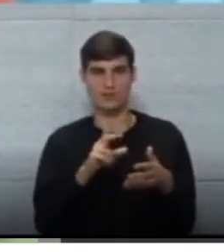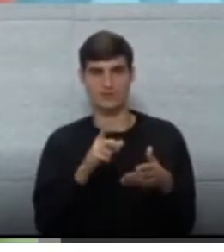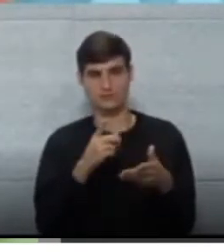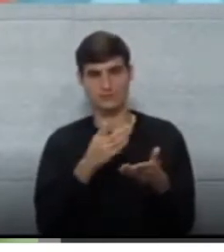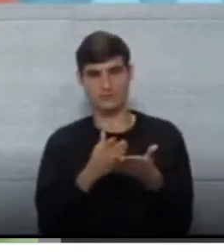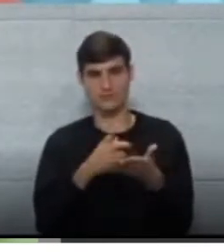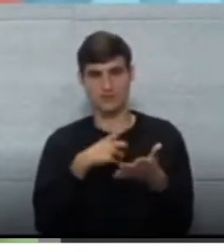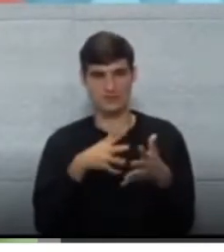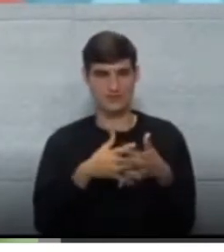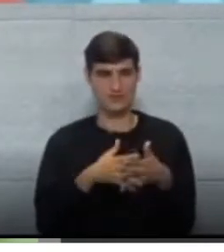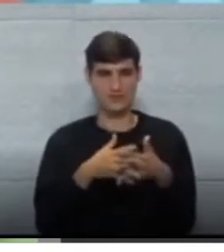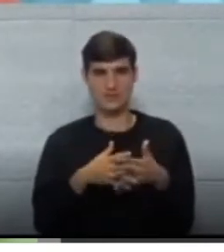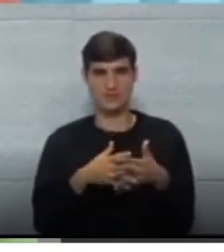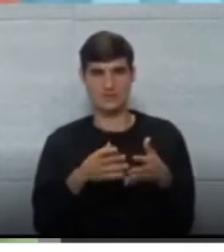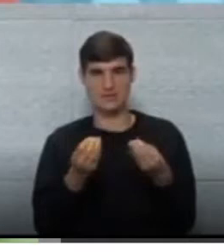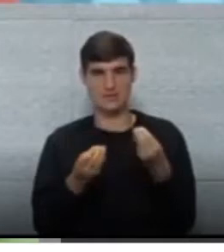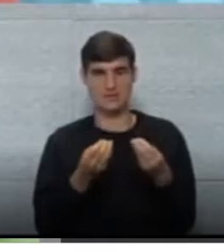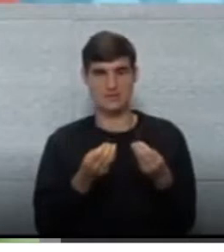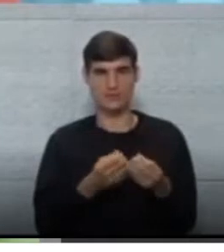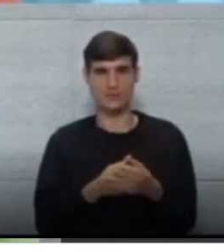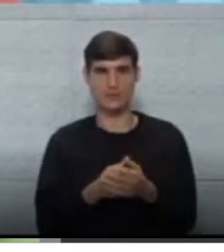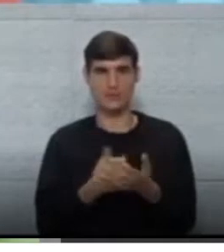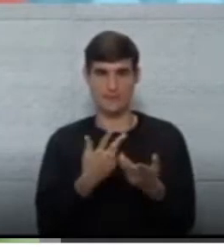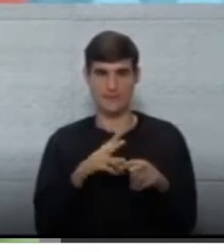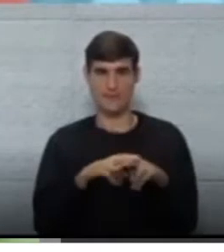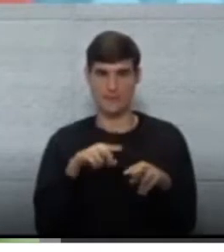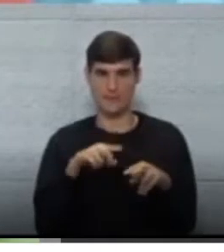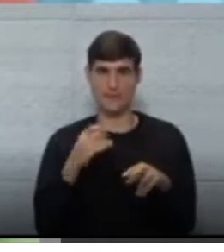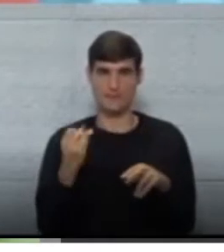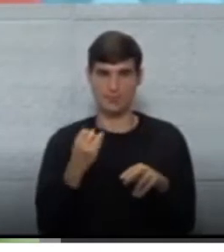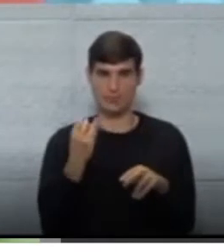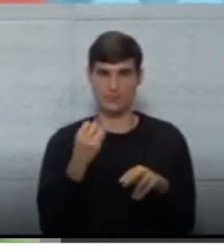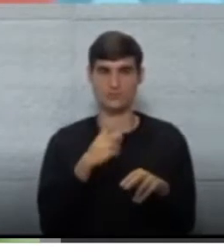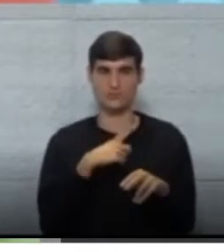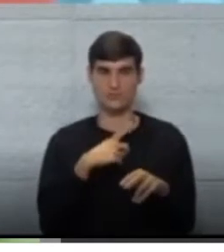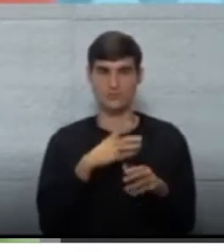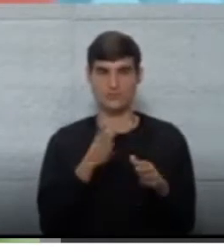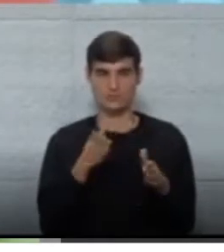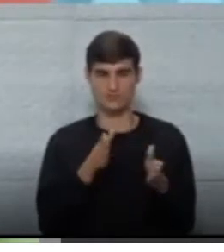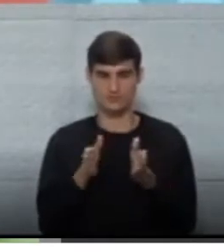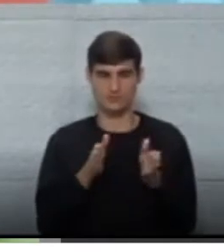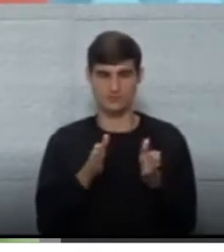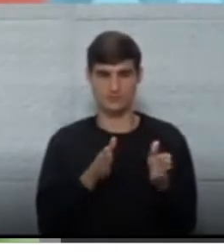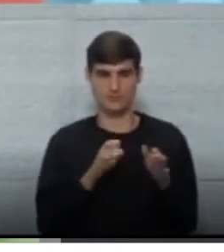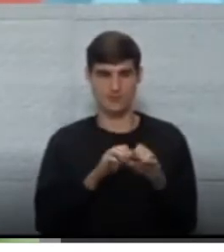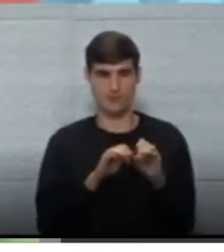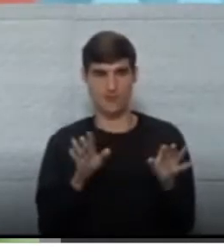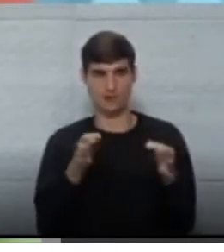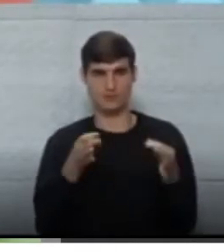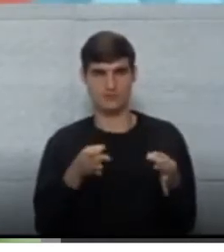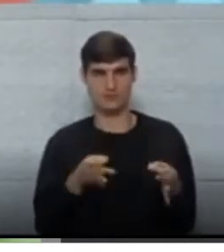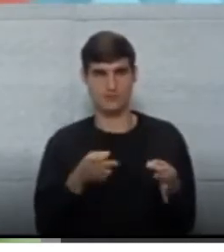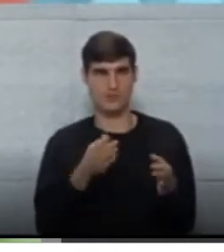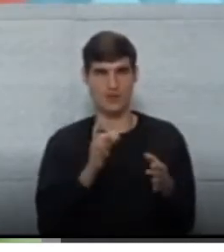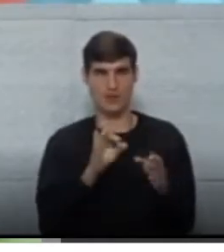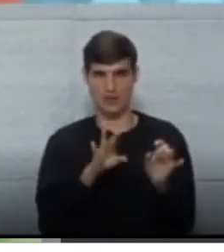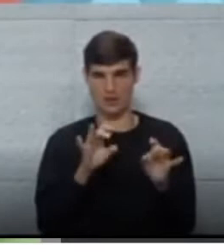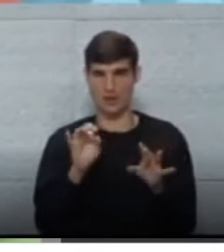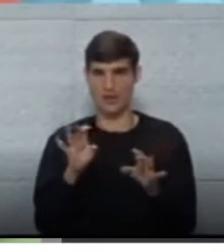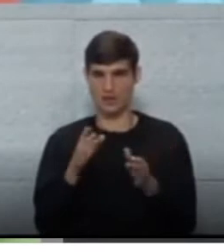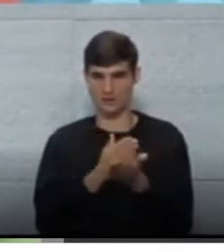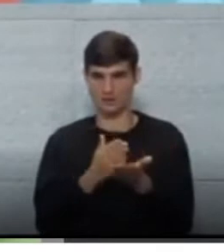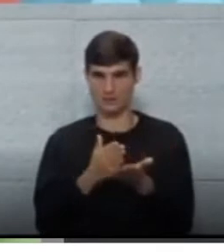acabar confundindo nesse sentido, tá certo? Então, é muito importante seguir bem claro cada uma